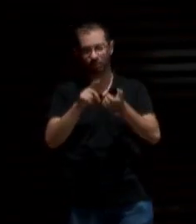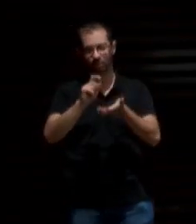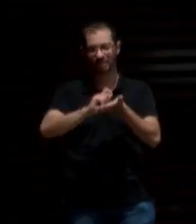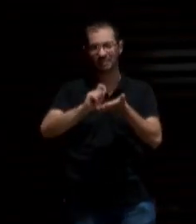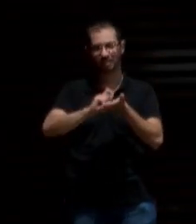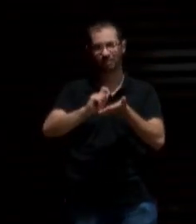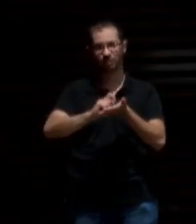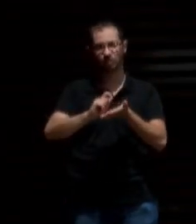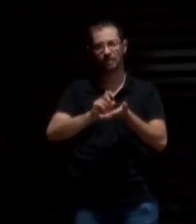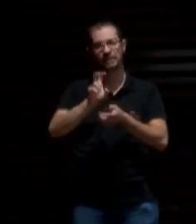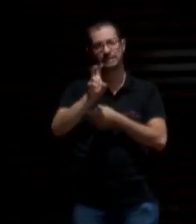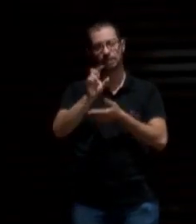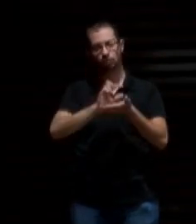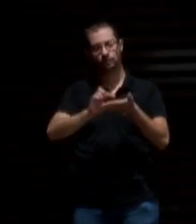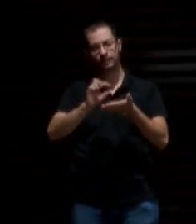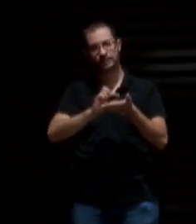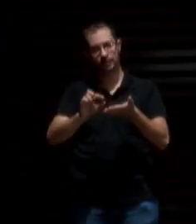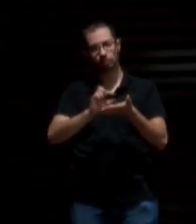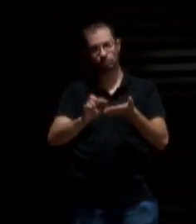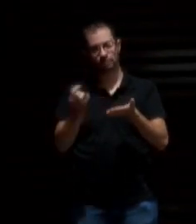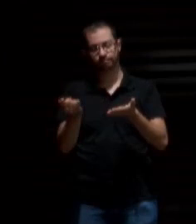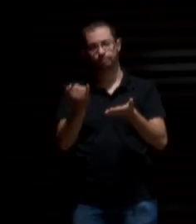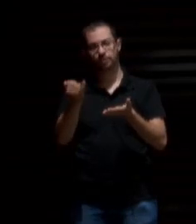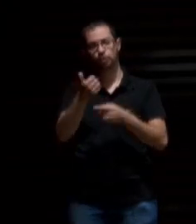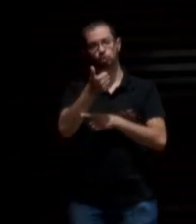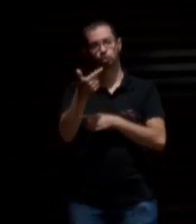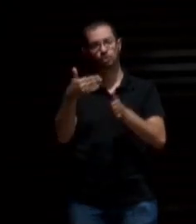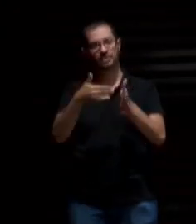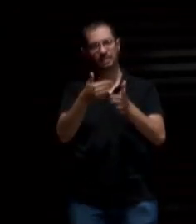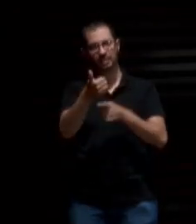de 5 versículos, do 12 ao 19, com os irmãos.